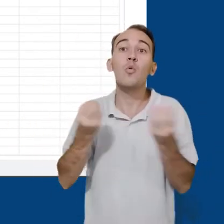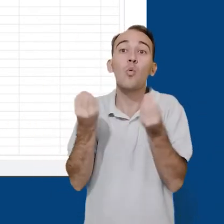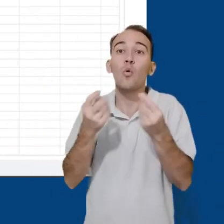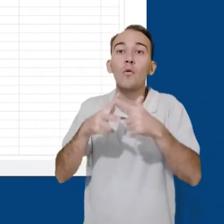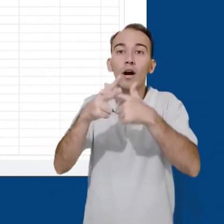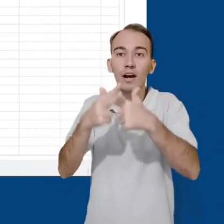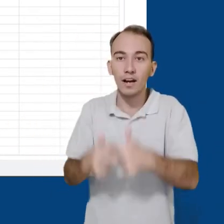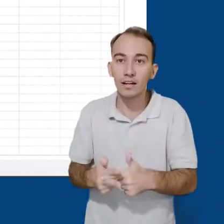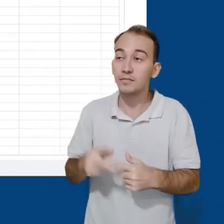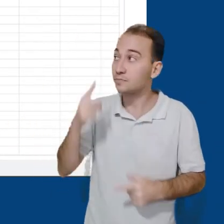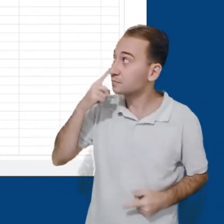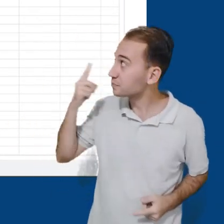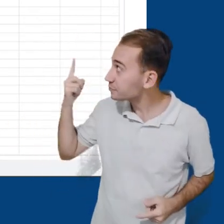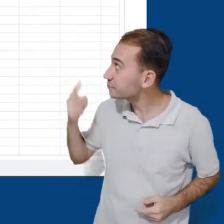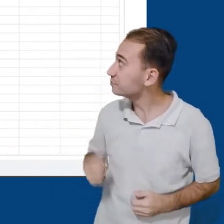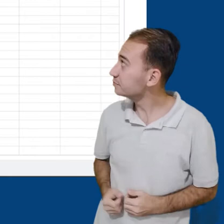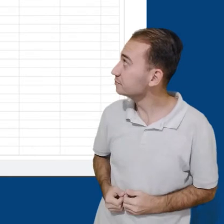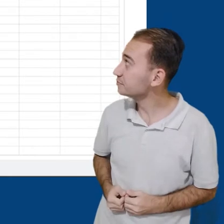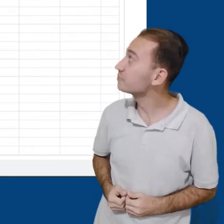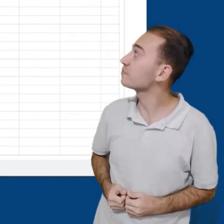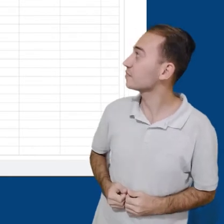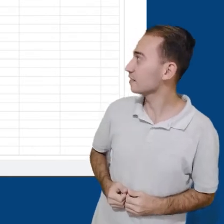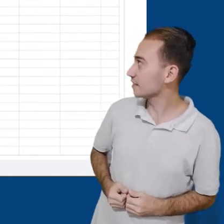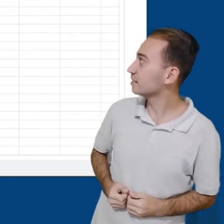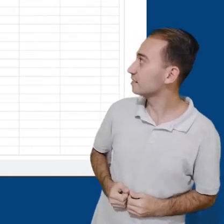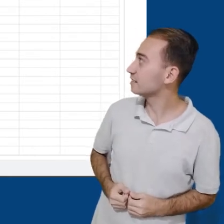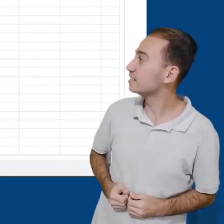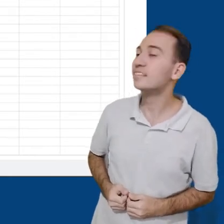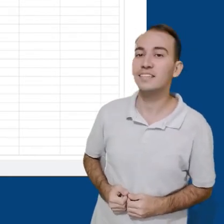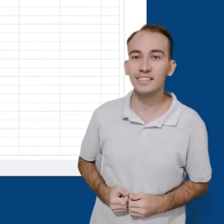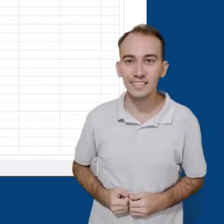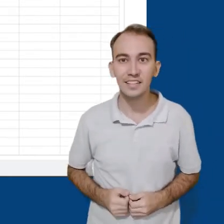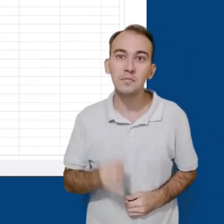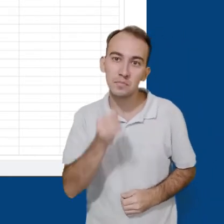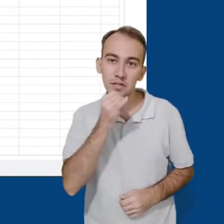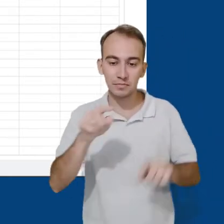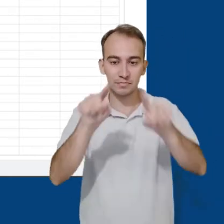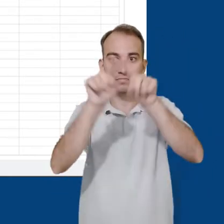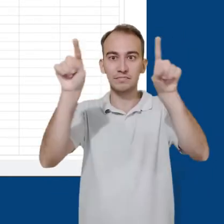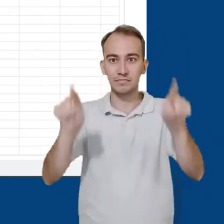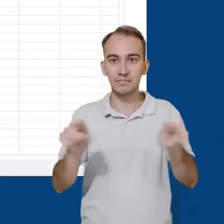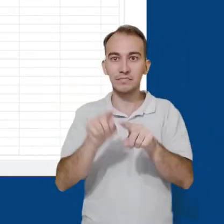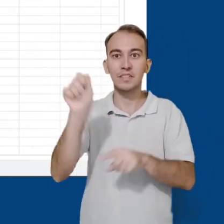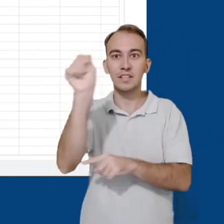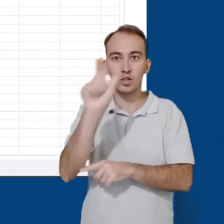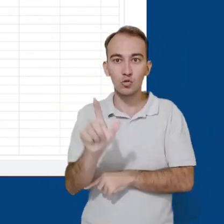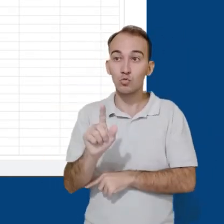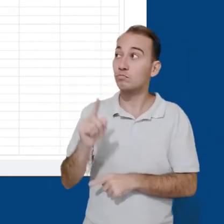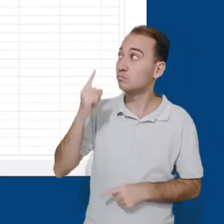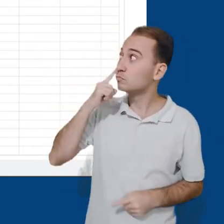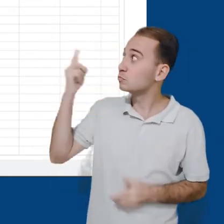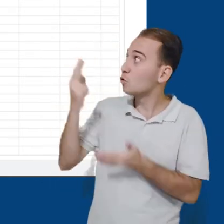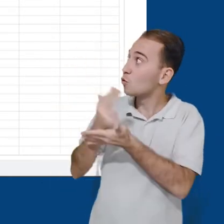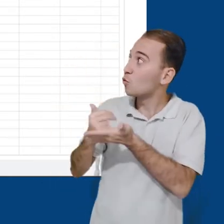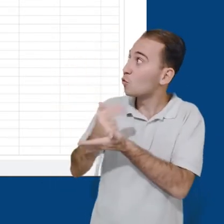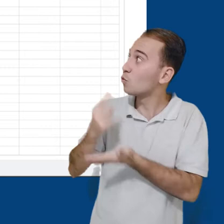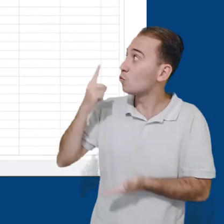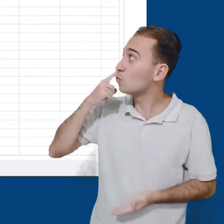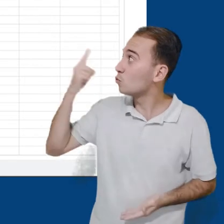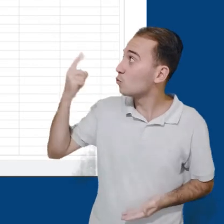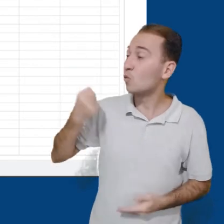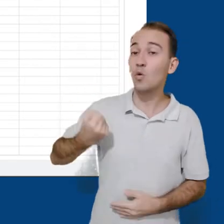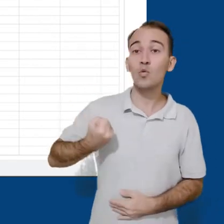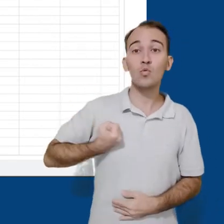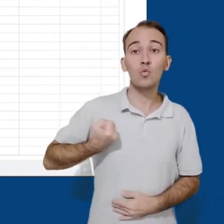série de opções para formatar as células a primeira delas é formatar como moeda ao clicarmos nela transformamos os